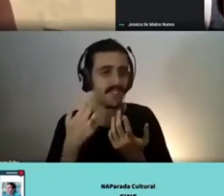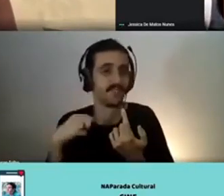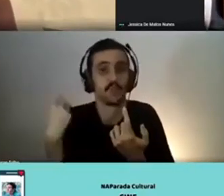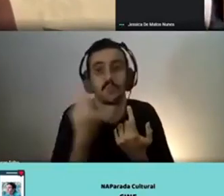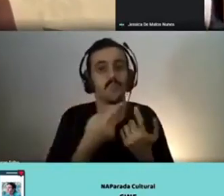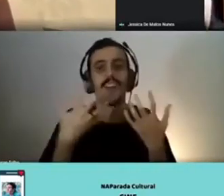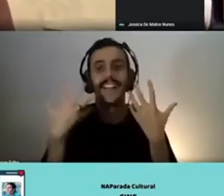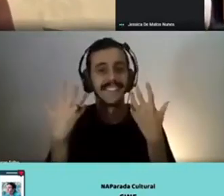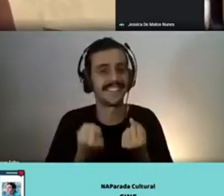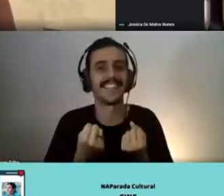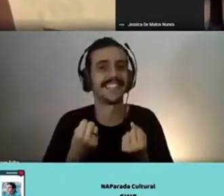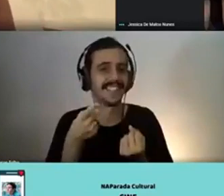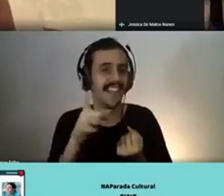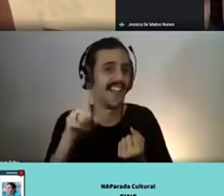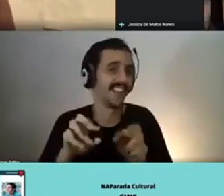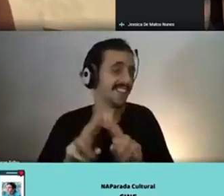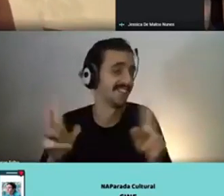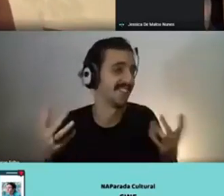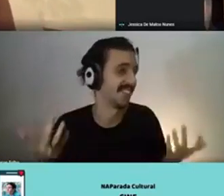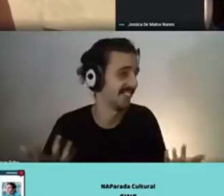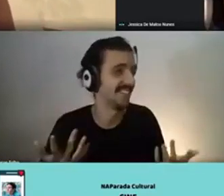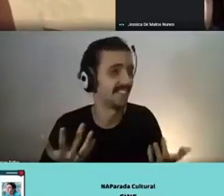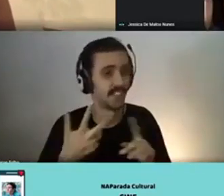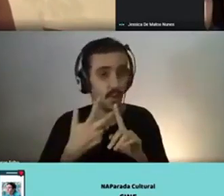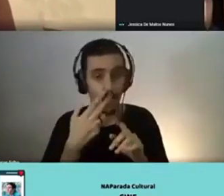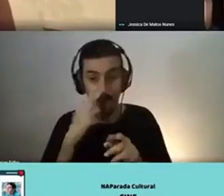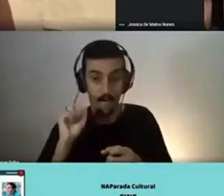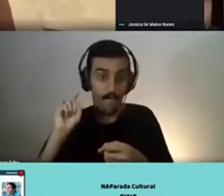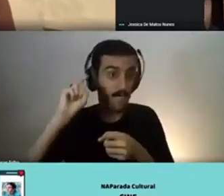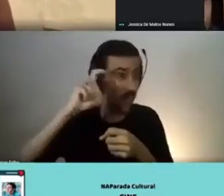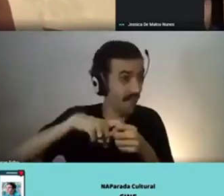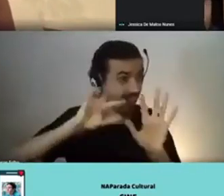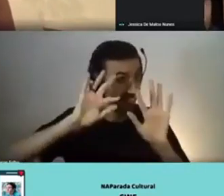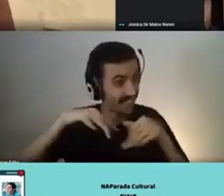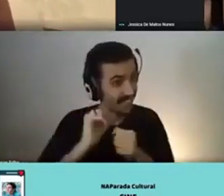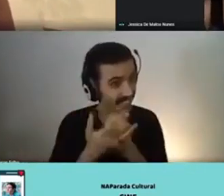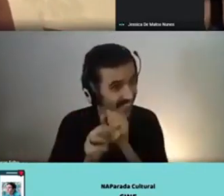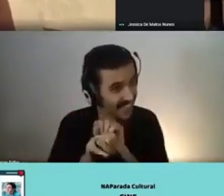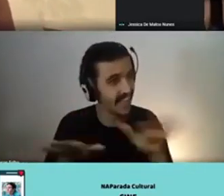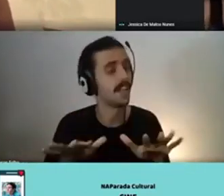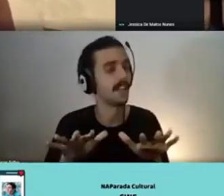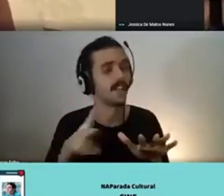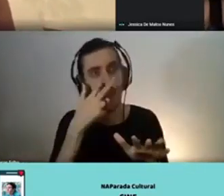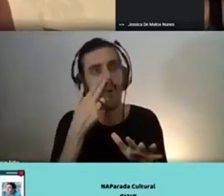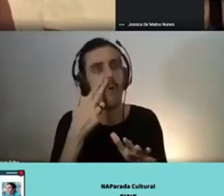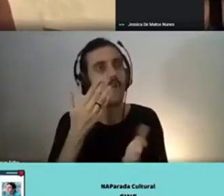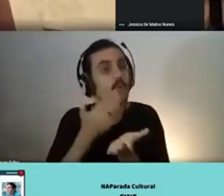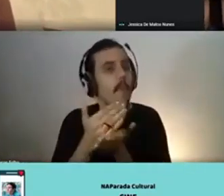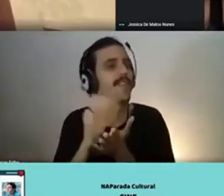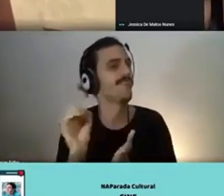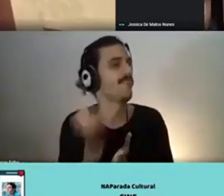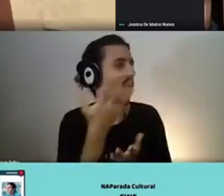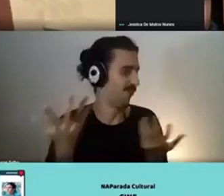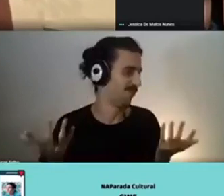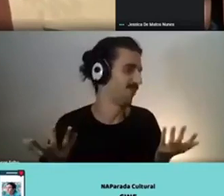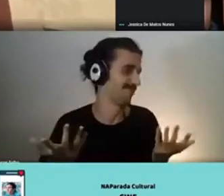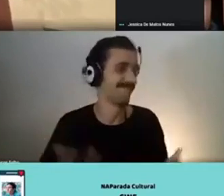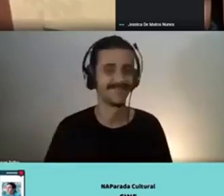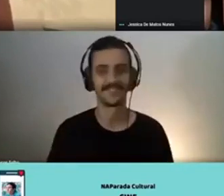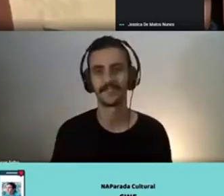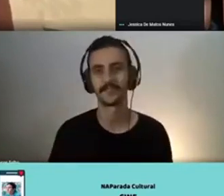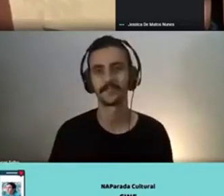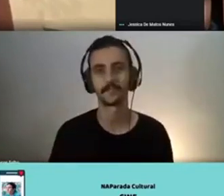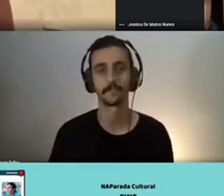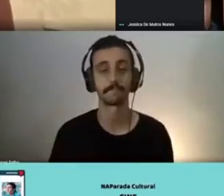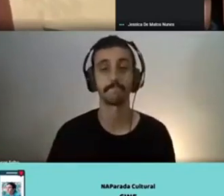vai iniciando, reiniciando. Exatamente. Exatamente. Então é